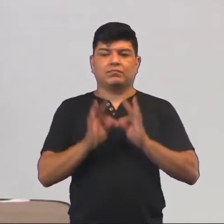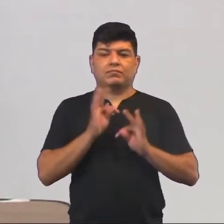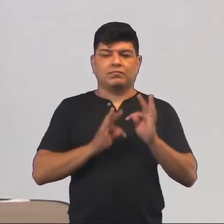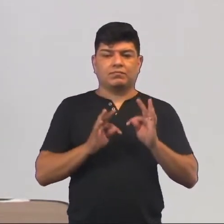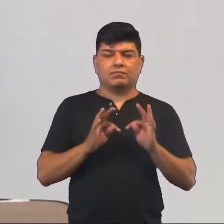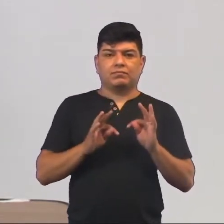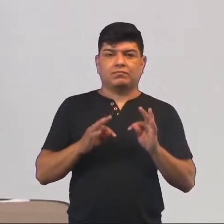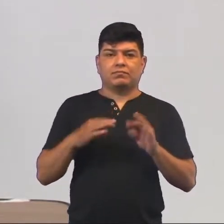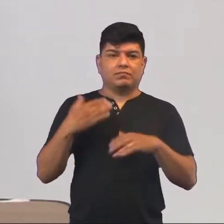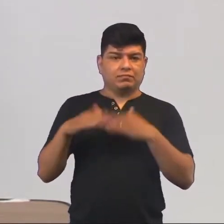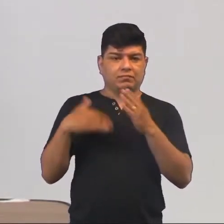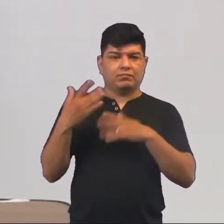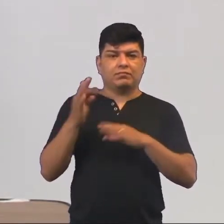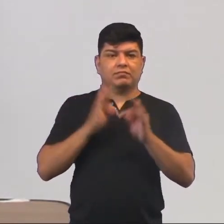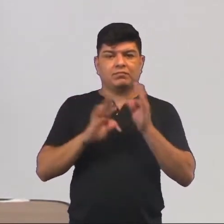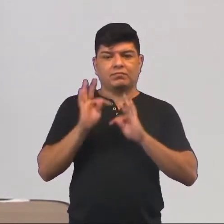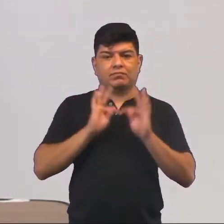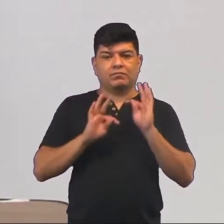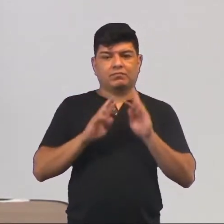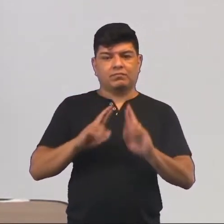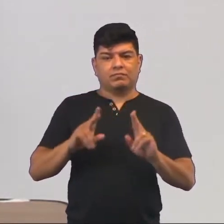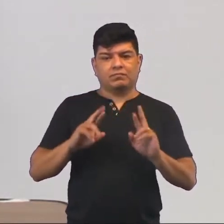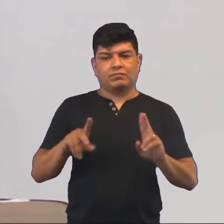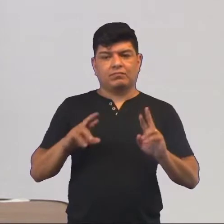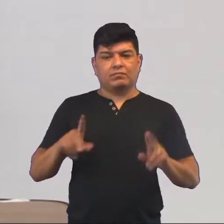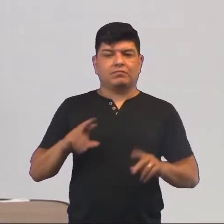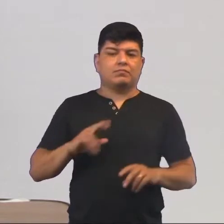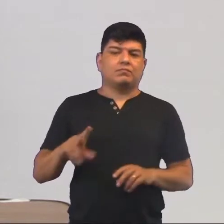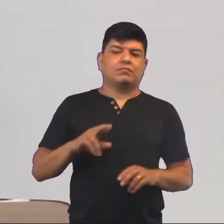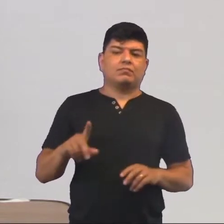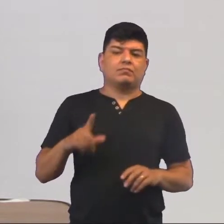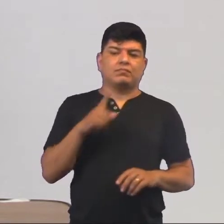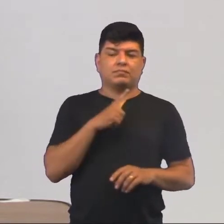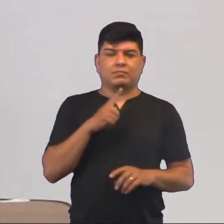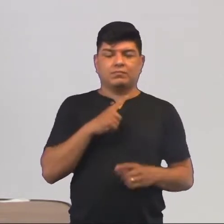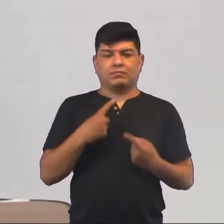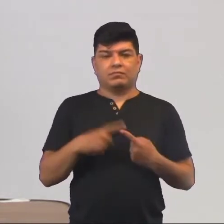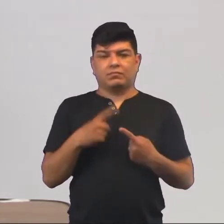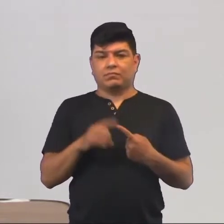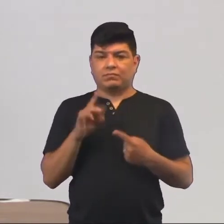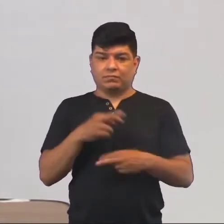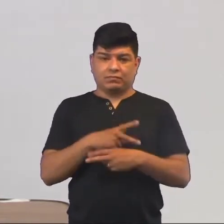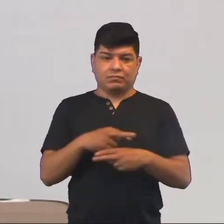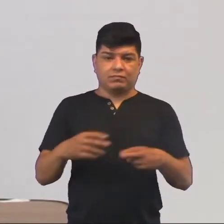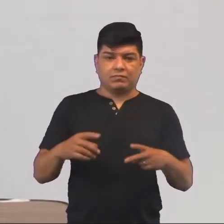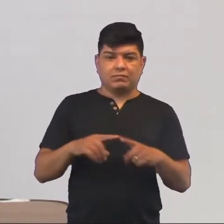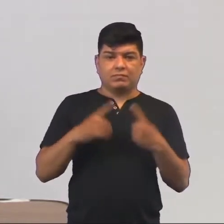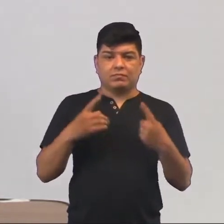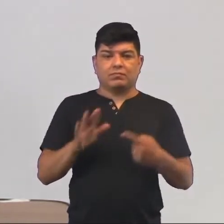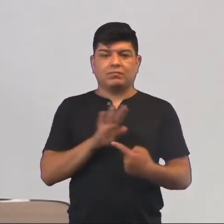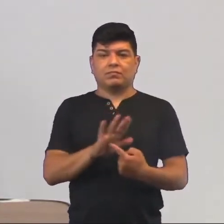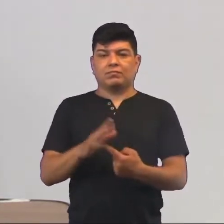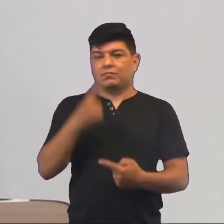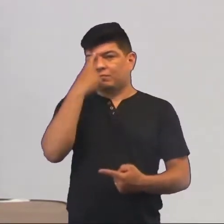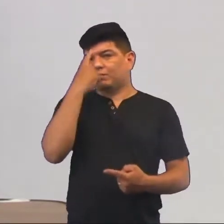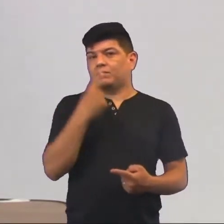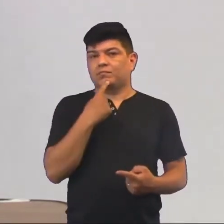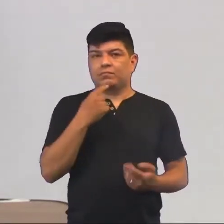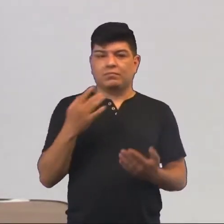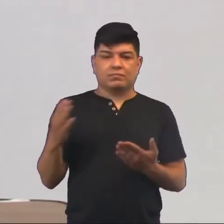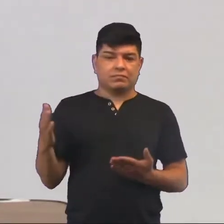nos avanços tecnológicos, e não é diferente nessa relação aí, porque eu só mostrei produtos. E eu vou mostrar uma imagem